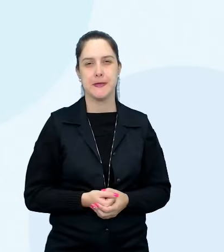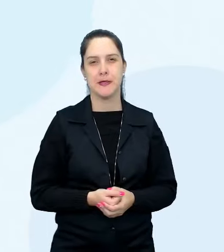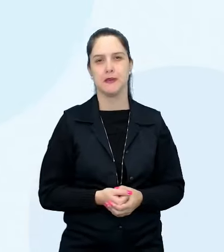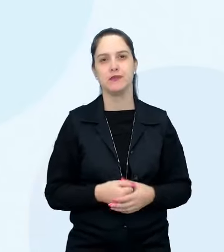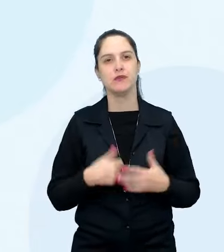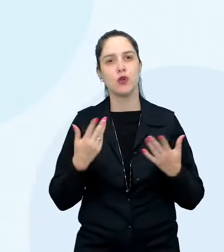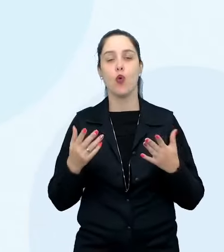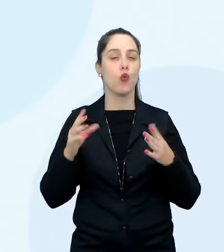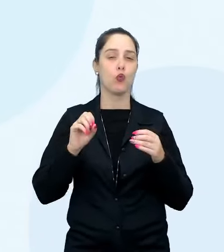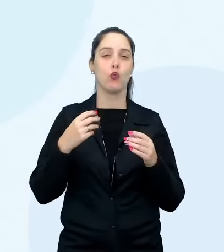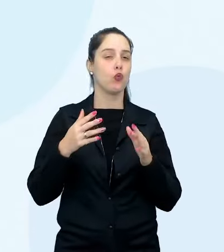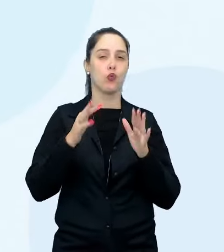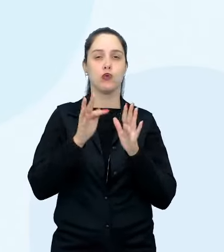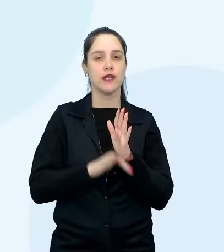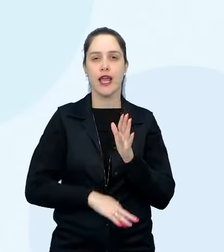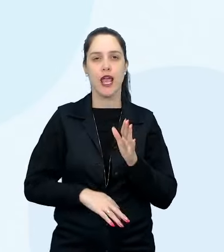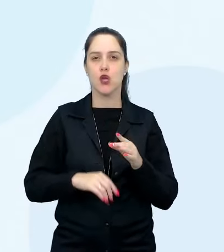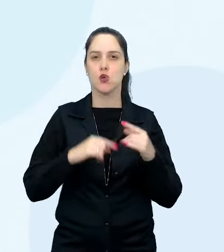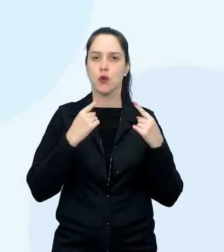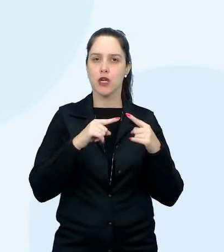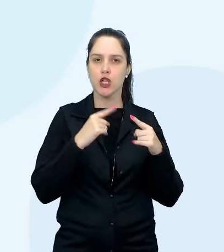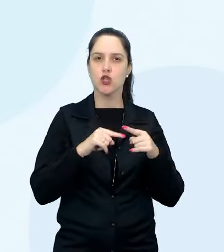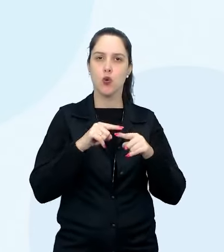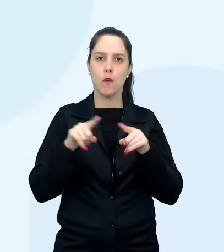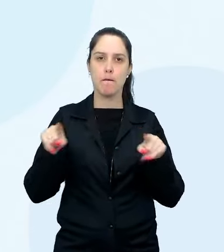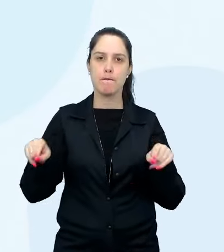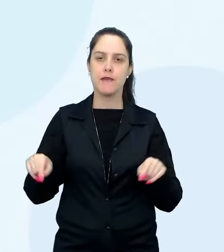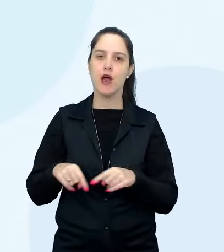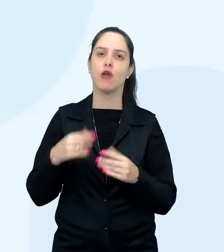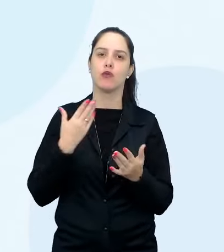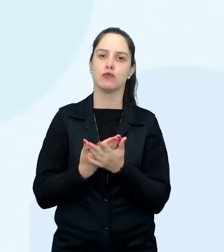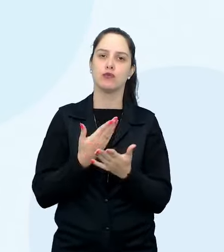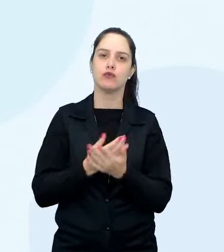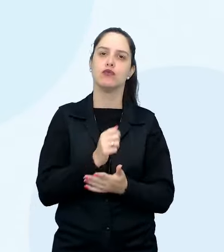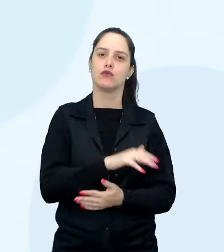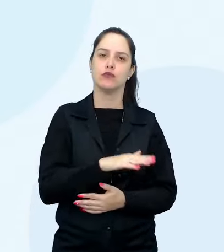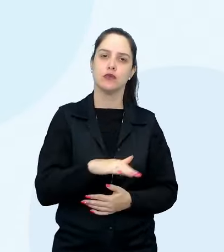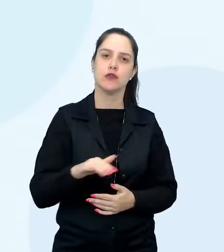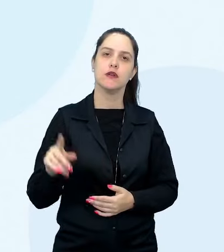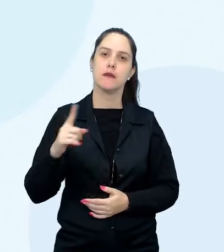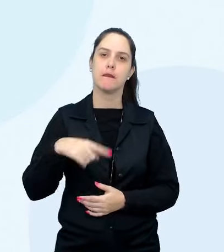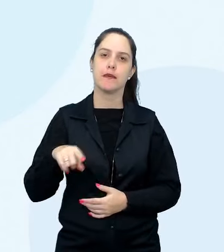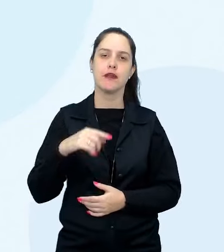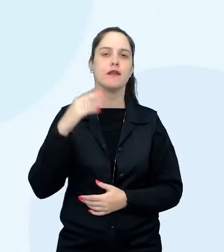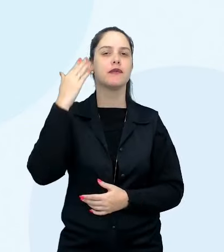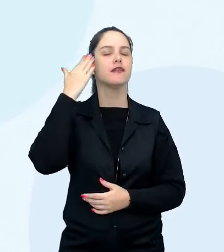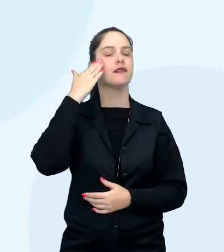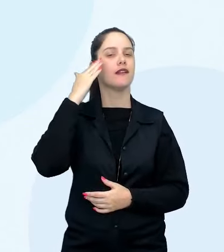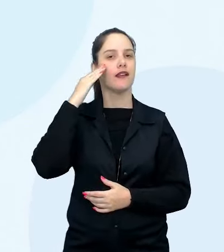um texto, um vídeo, uma aula antes para o estudante, para que ele se